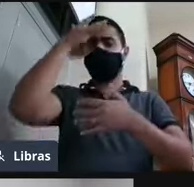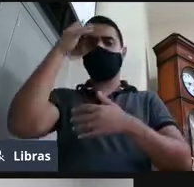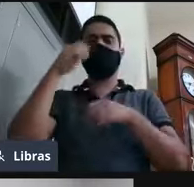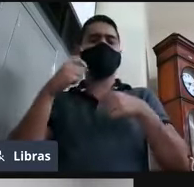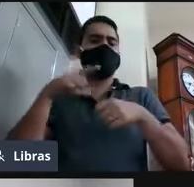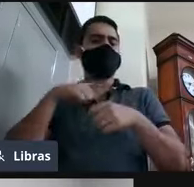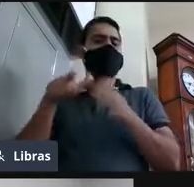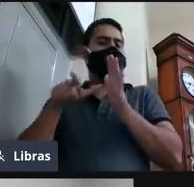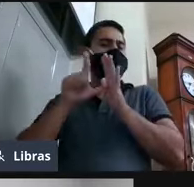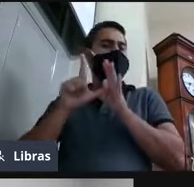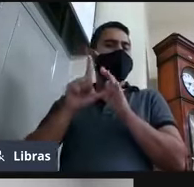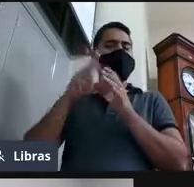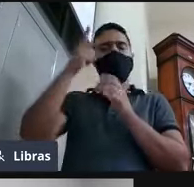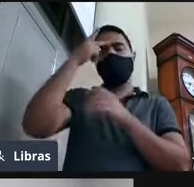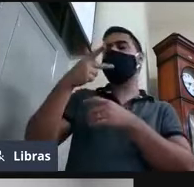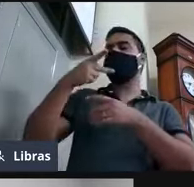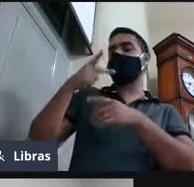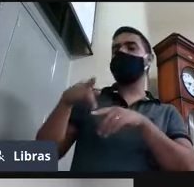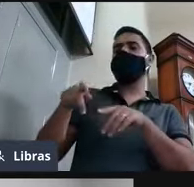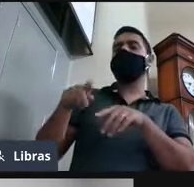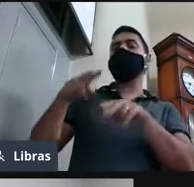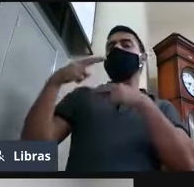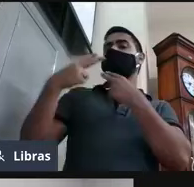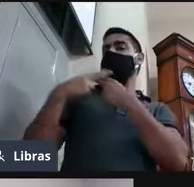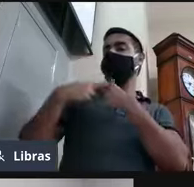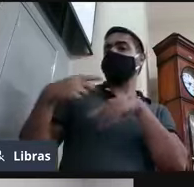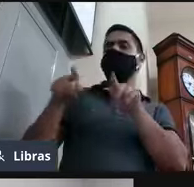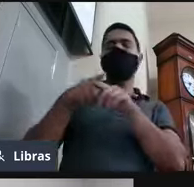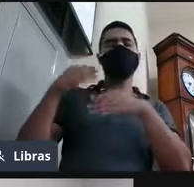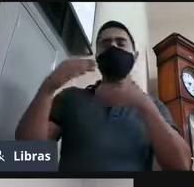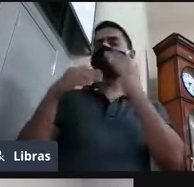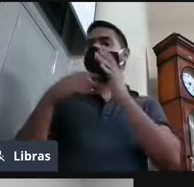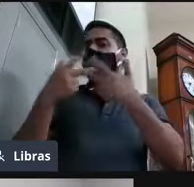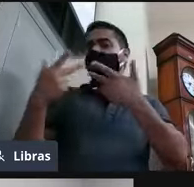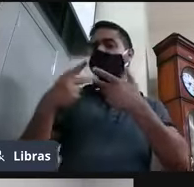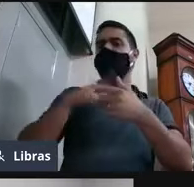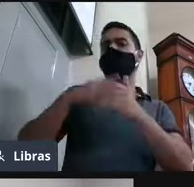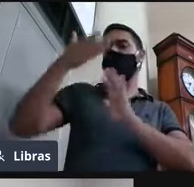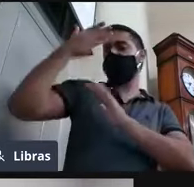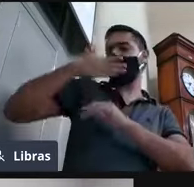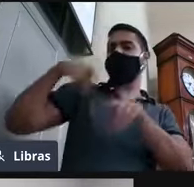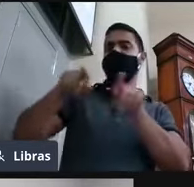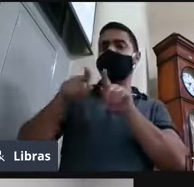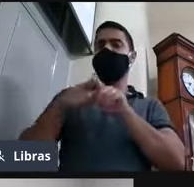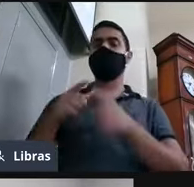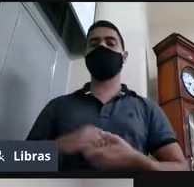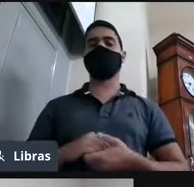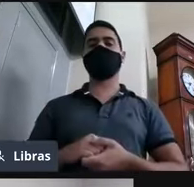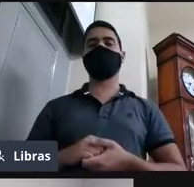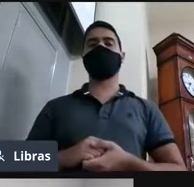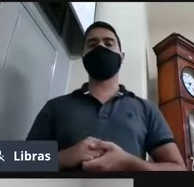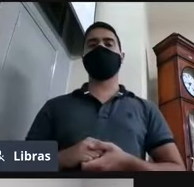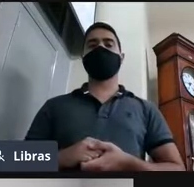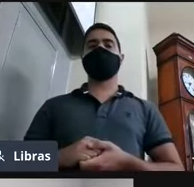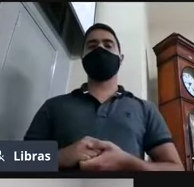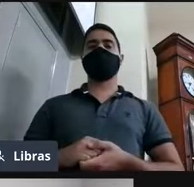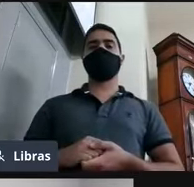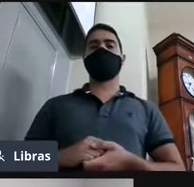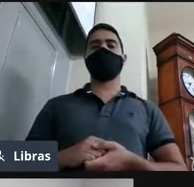tenha a oportunidade de se defender, usando para tal de todos os meios de prova o direito admitido. Feitas as considerações,